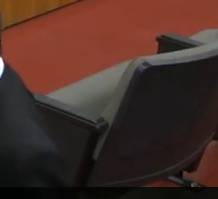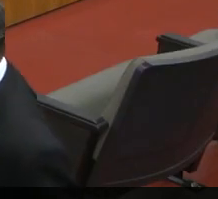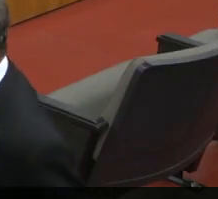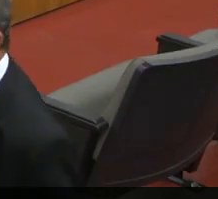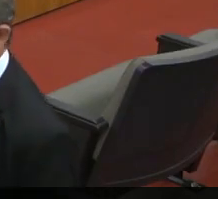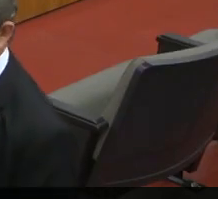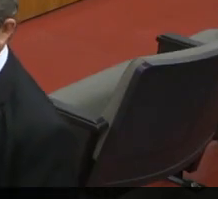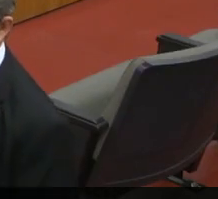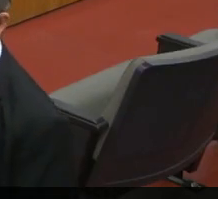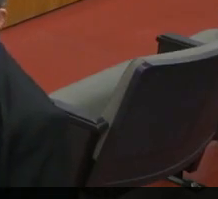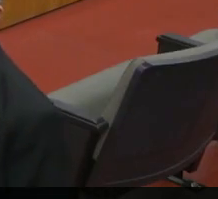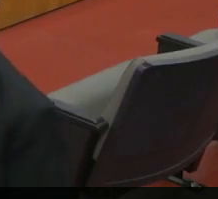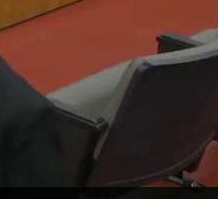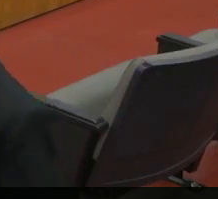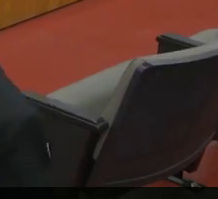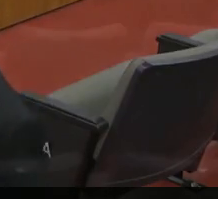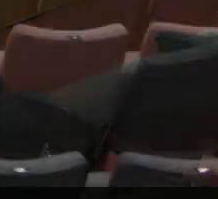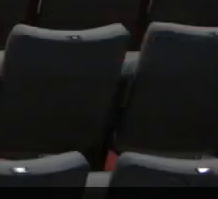Obrigado.